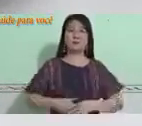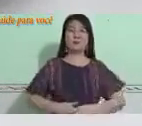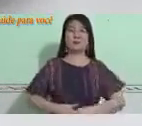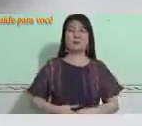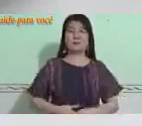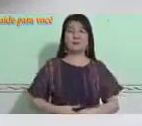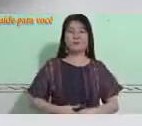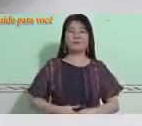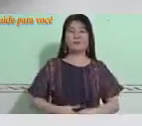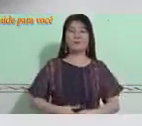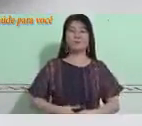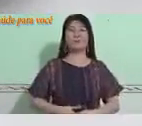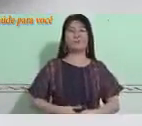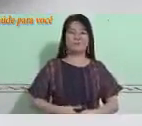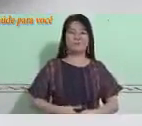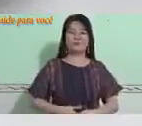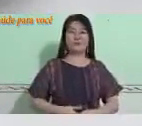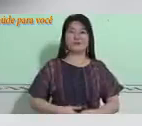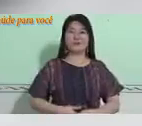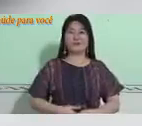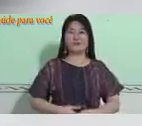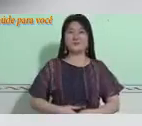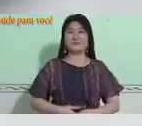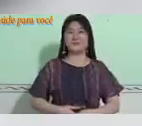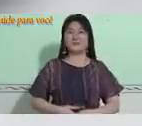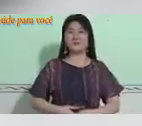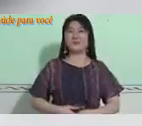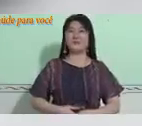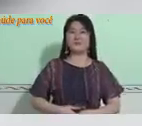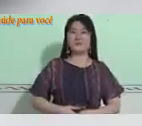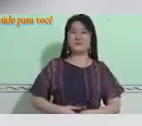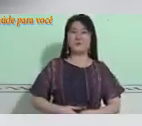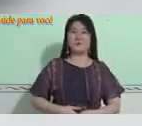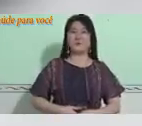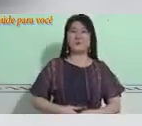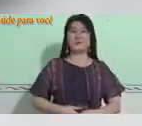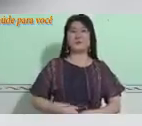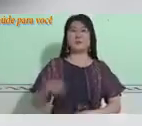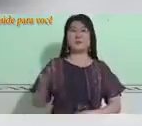a pessoa faça uma dieta pobre em lipídios e rica em proteínas e líquidos.